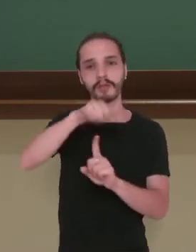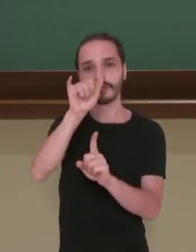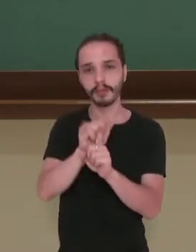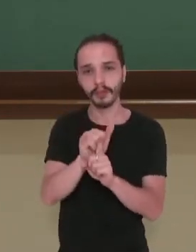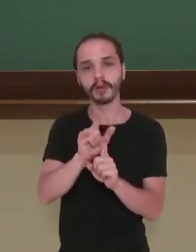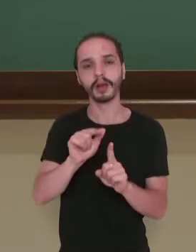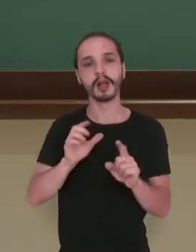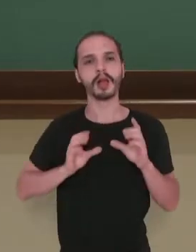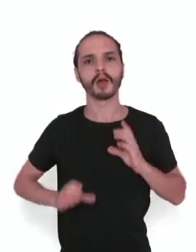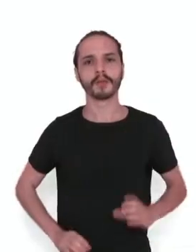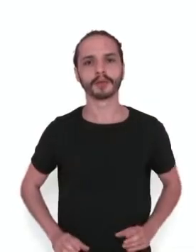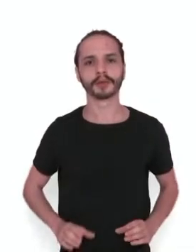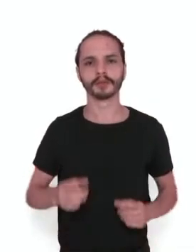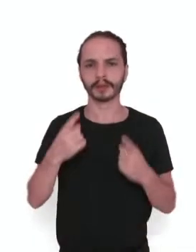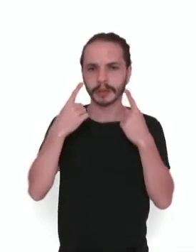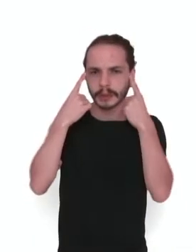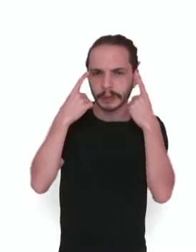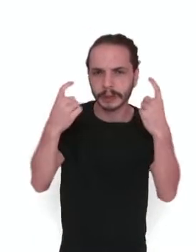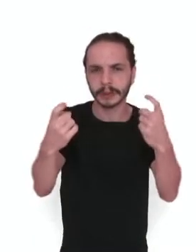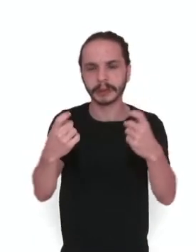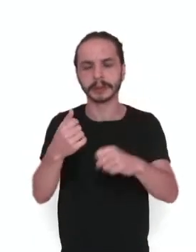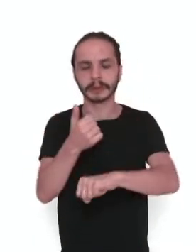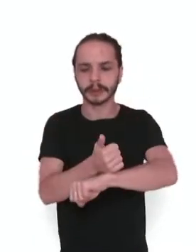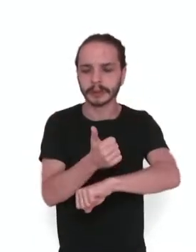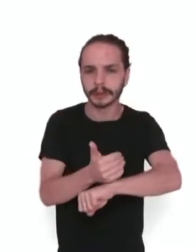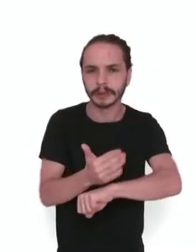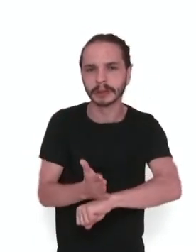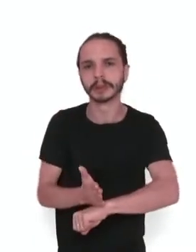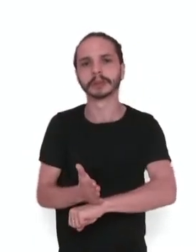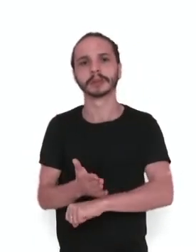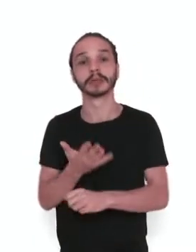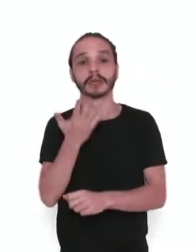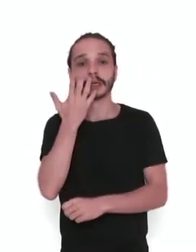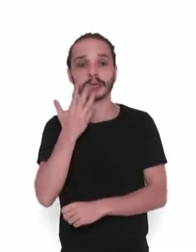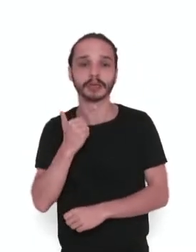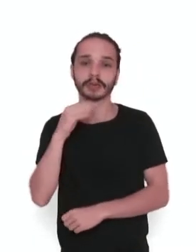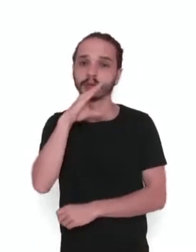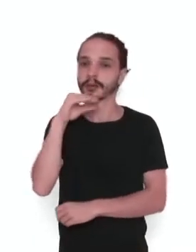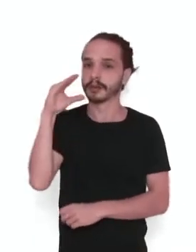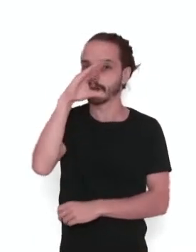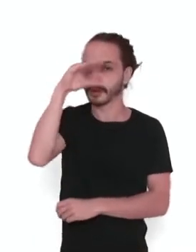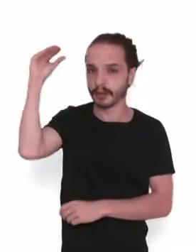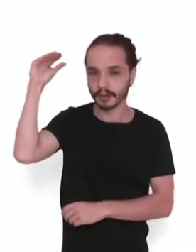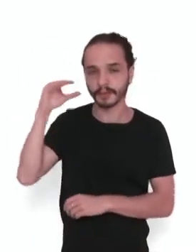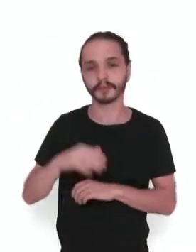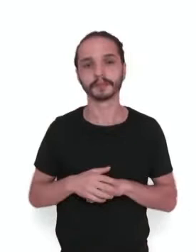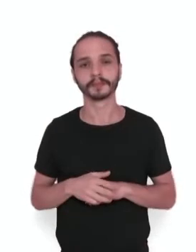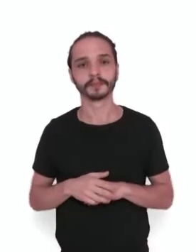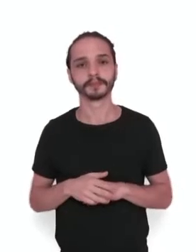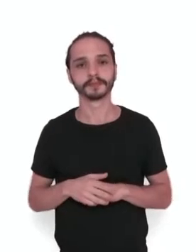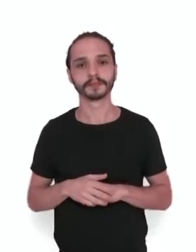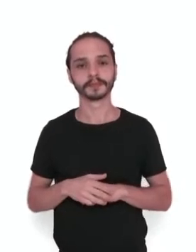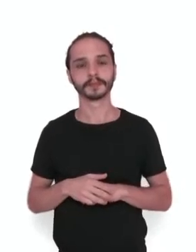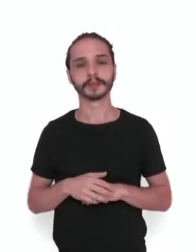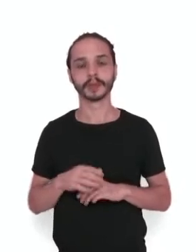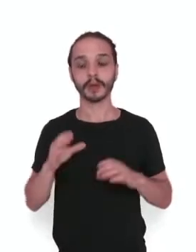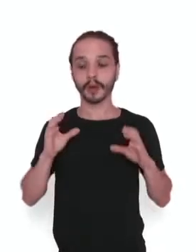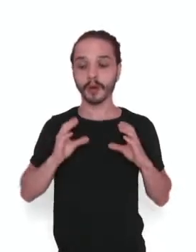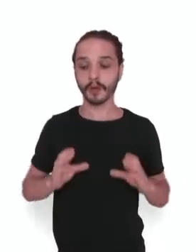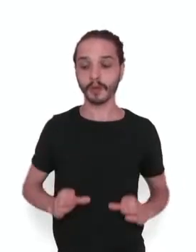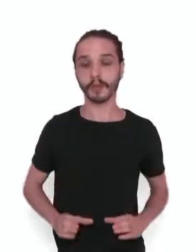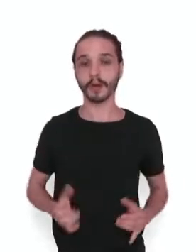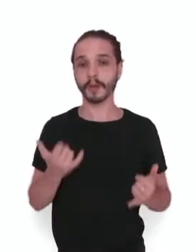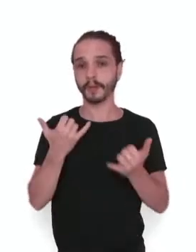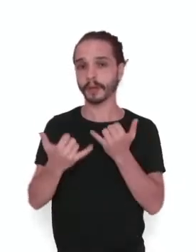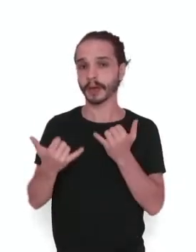comportamento agressivo, sistemático, cometido por crianças e adolescentes. Quando um comportamento parecido